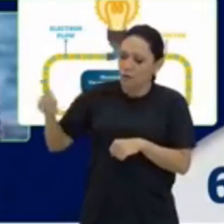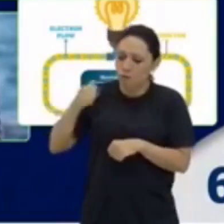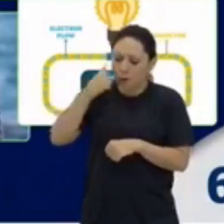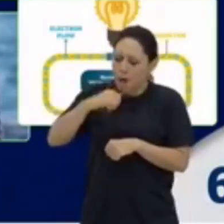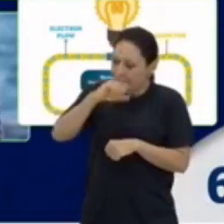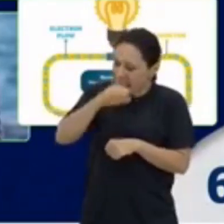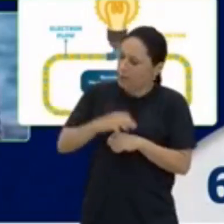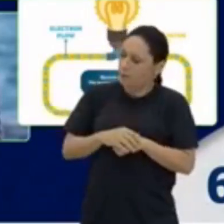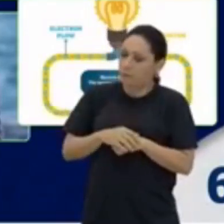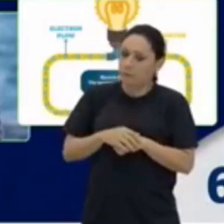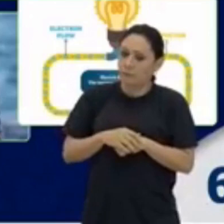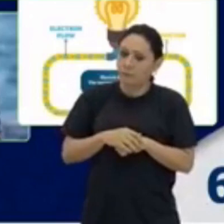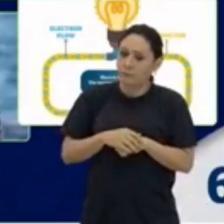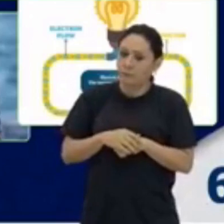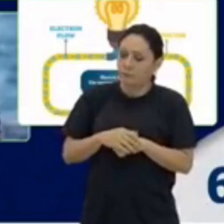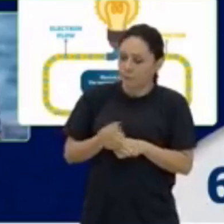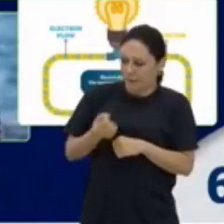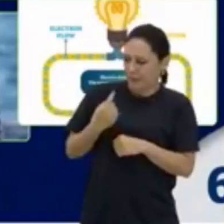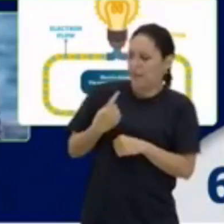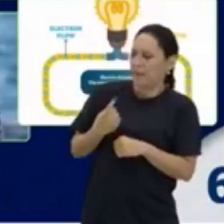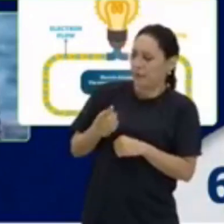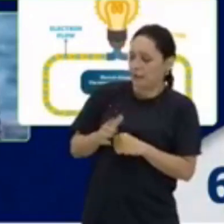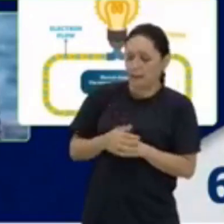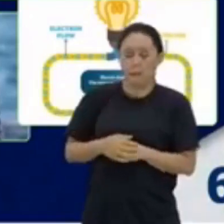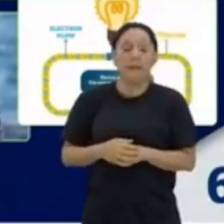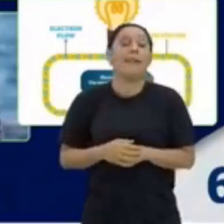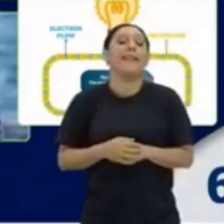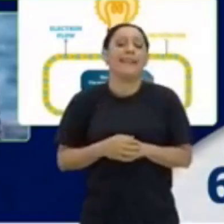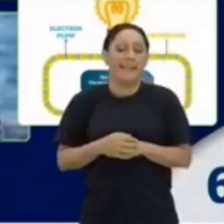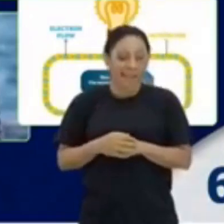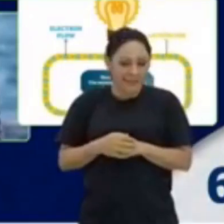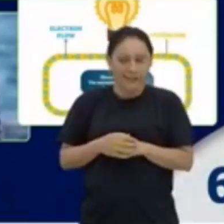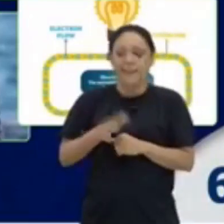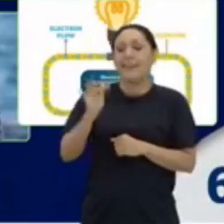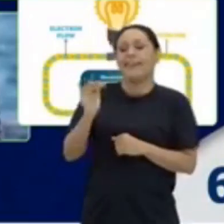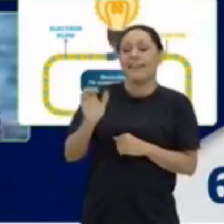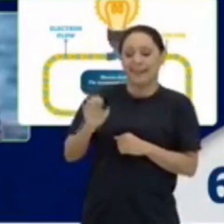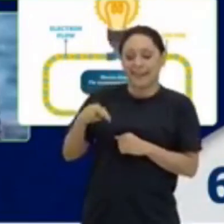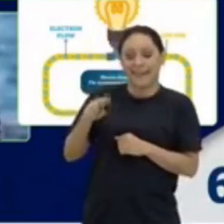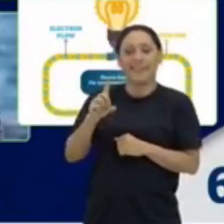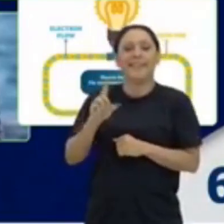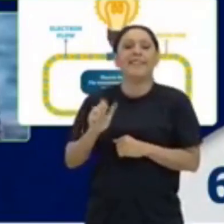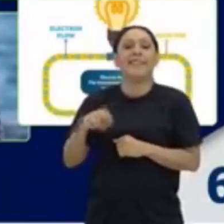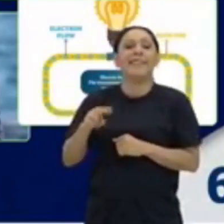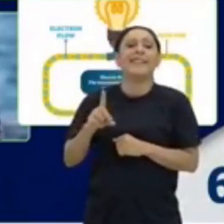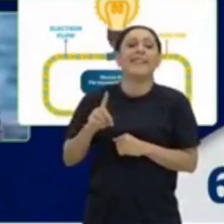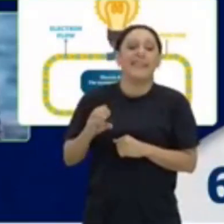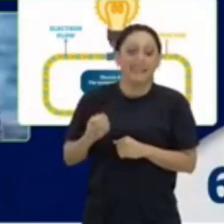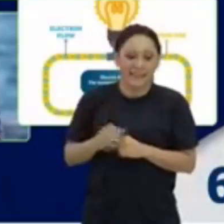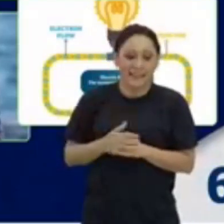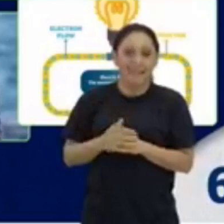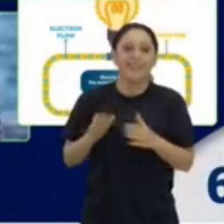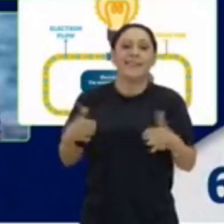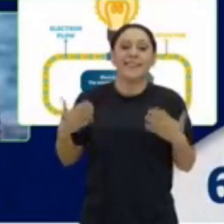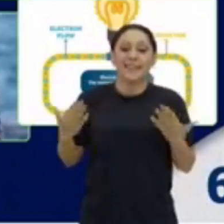mãe, Fernando. Será? Tem como medir isso aí? Ah, Fernando. Como é que deu estalo nele,